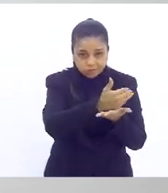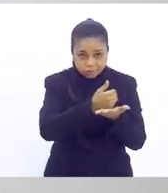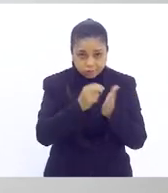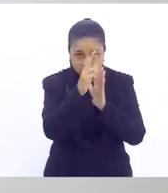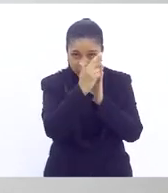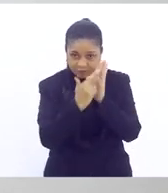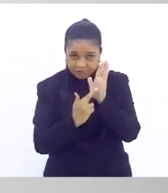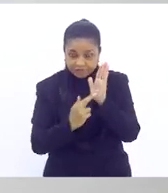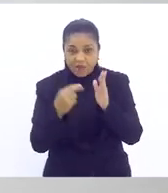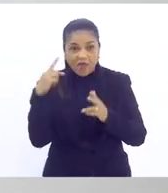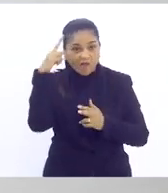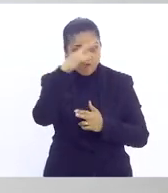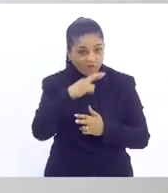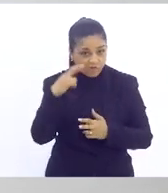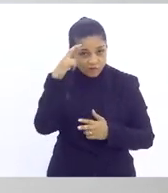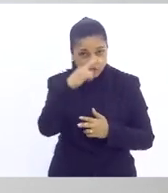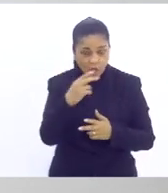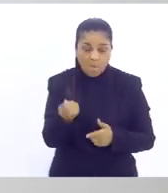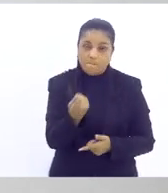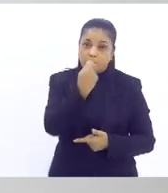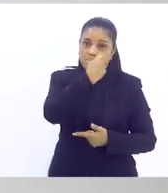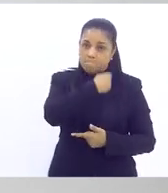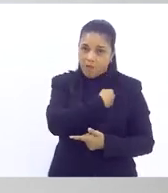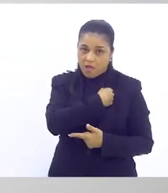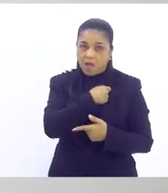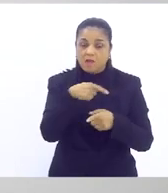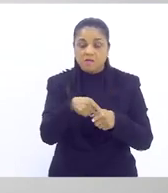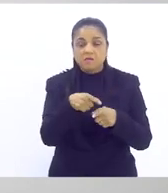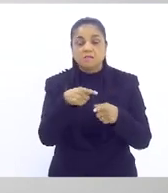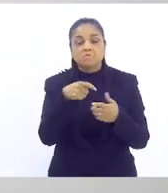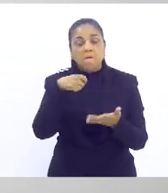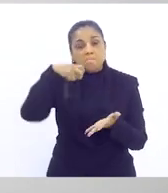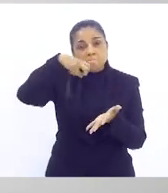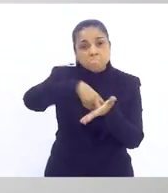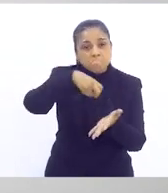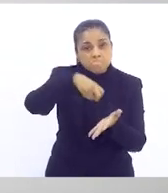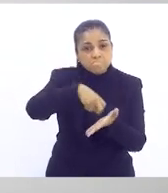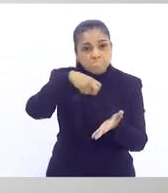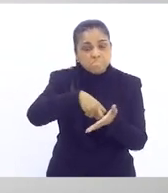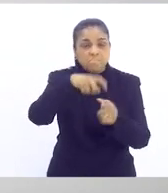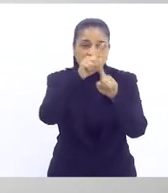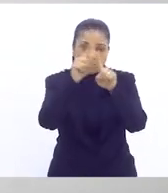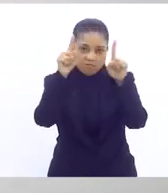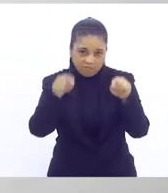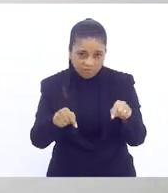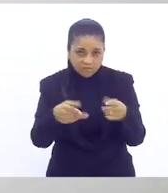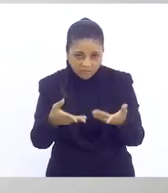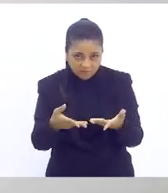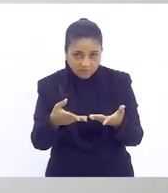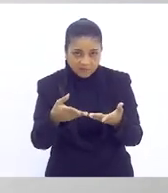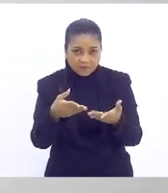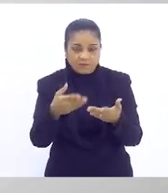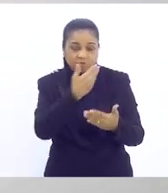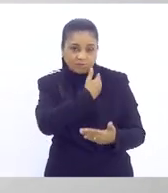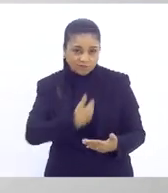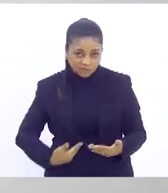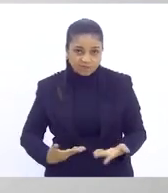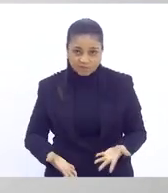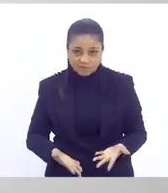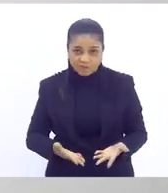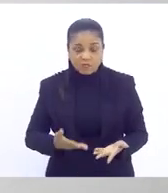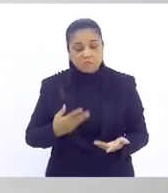arcabouço que penaliza a estrutura estatal e os funcionários públicos então nós temos disputa pela